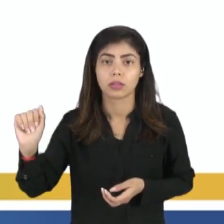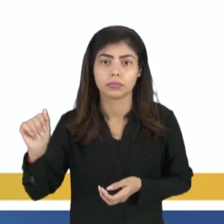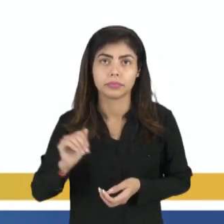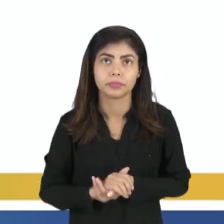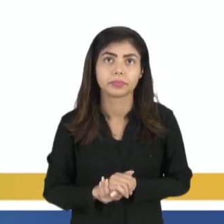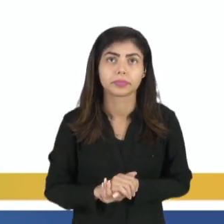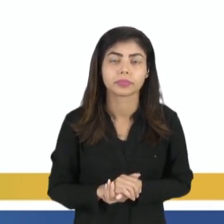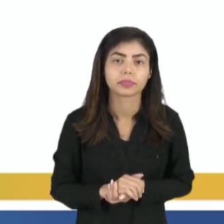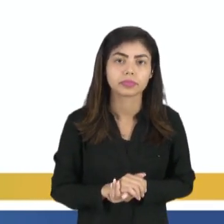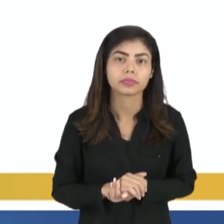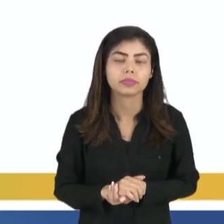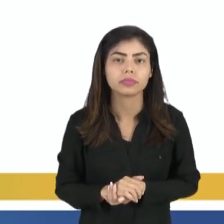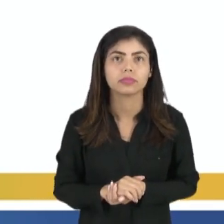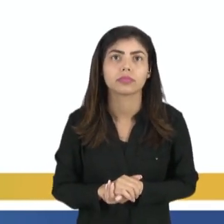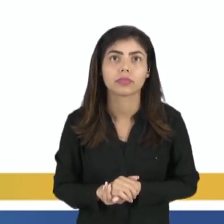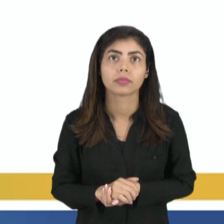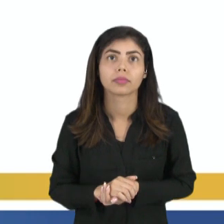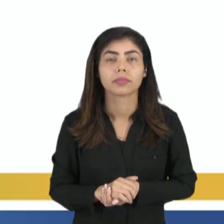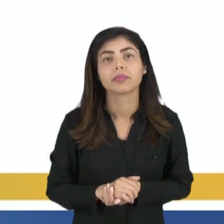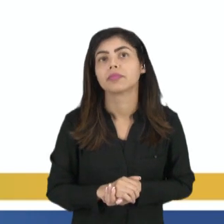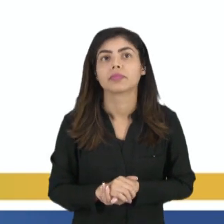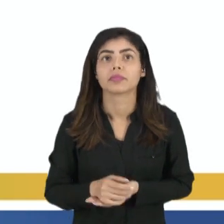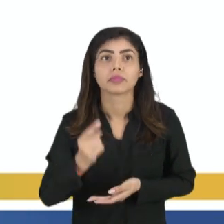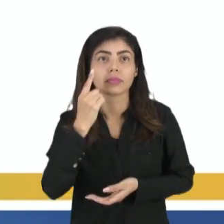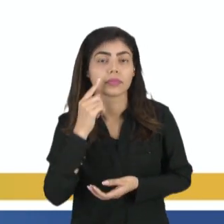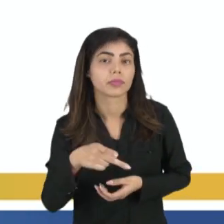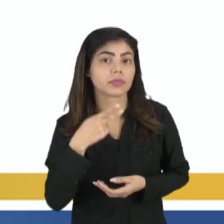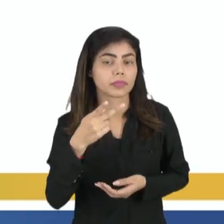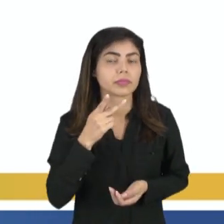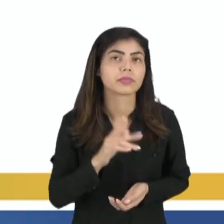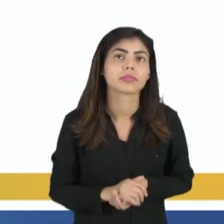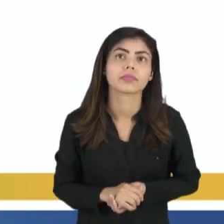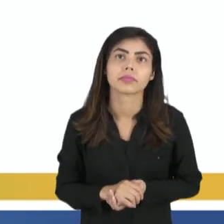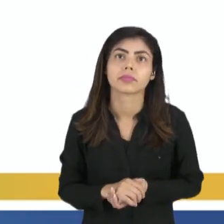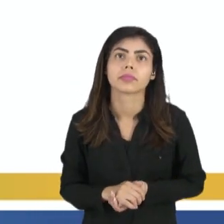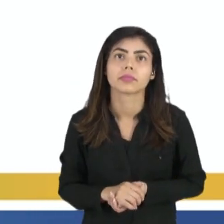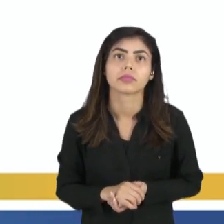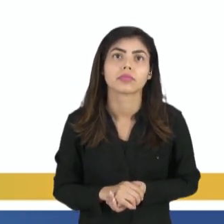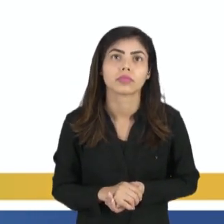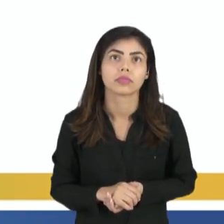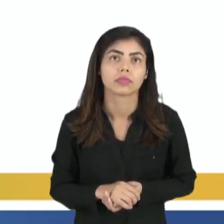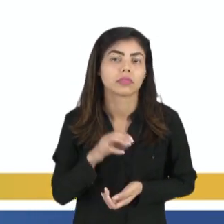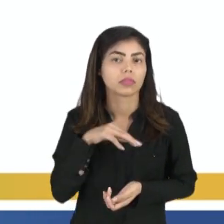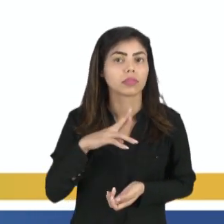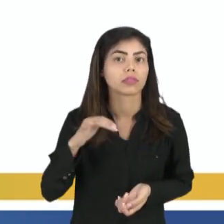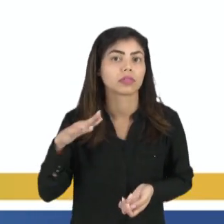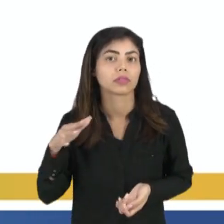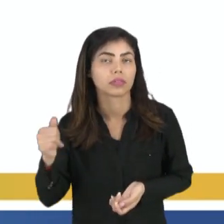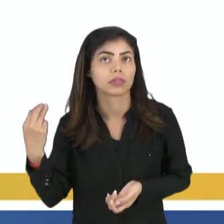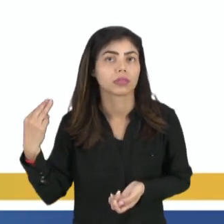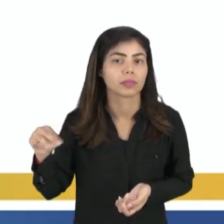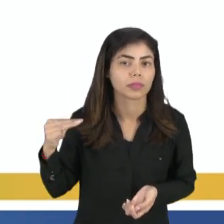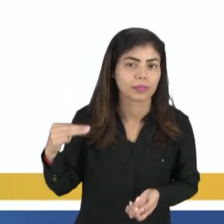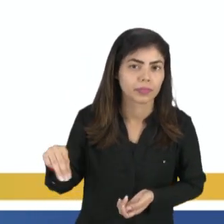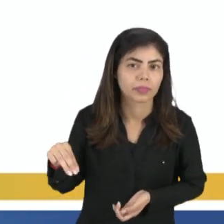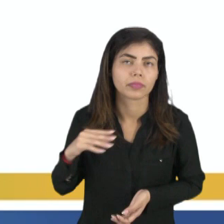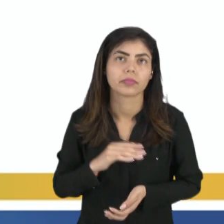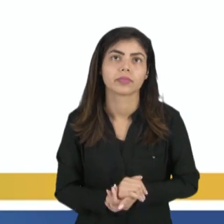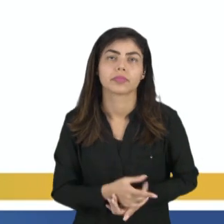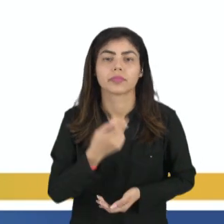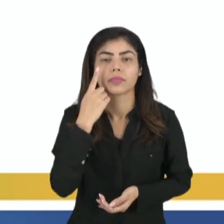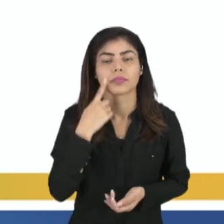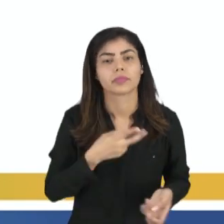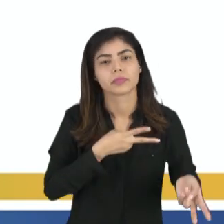matemática lógica muda essa amizade mas pronuncia a palavra matemática matemática